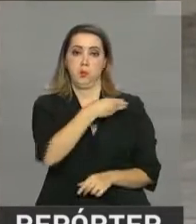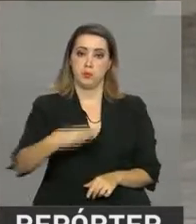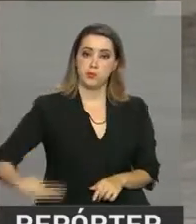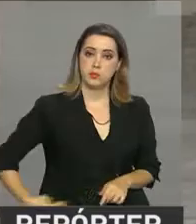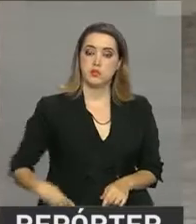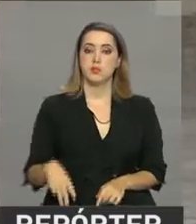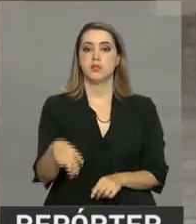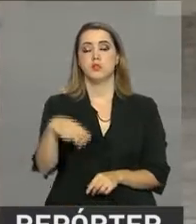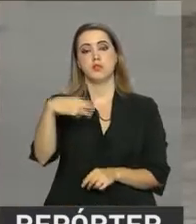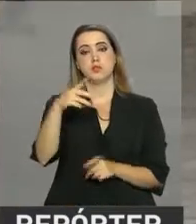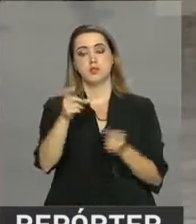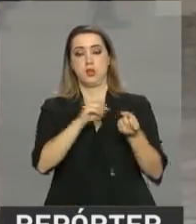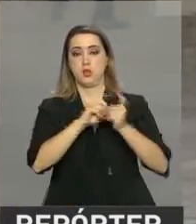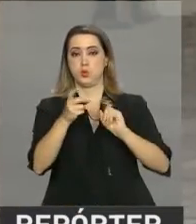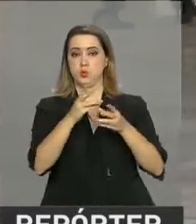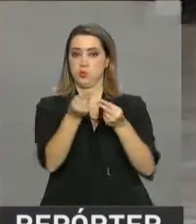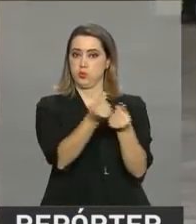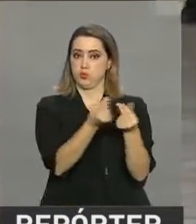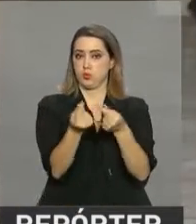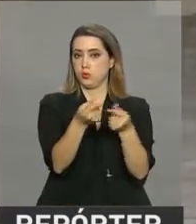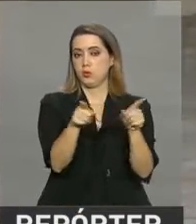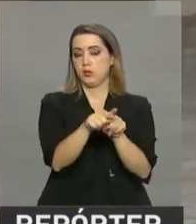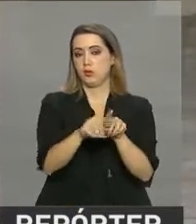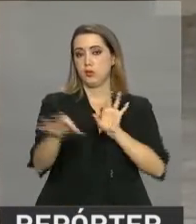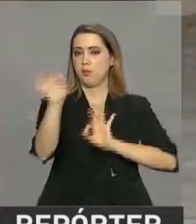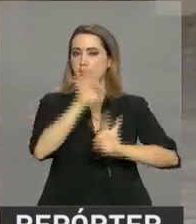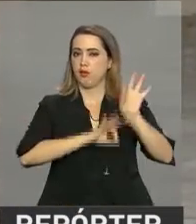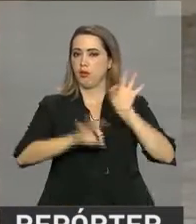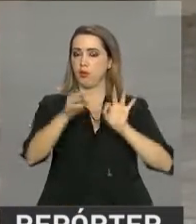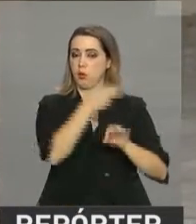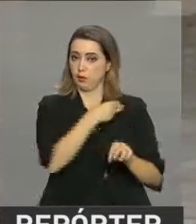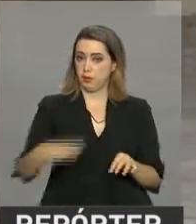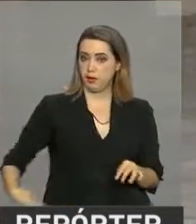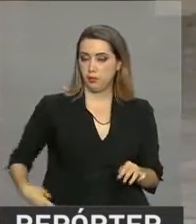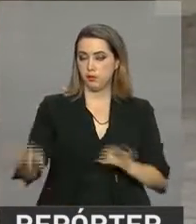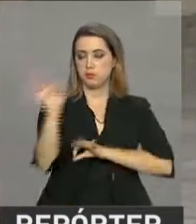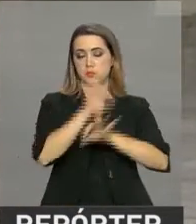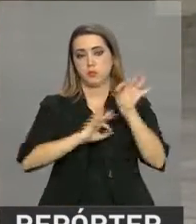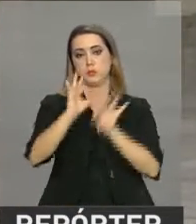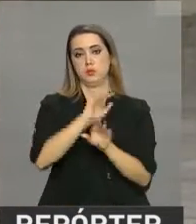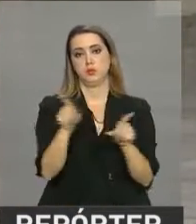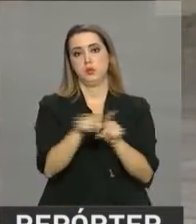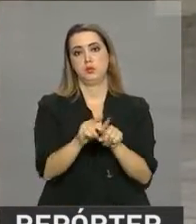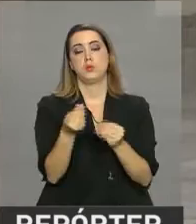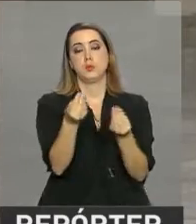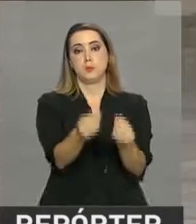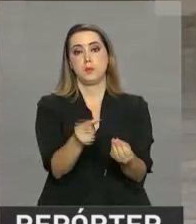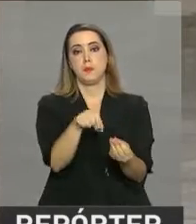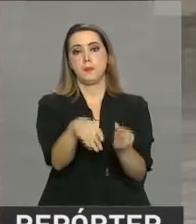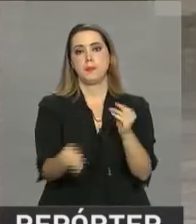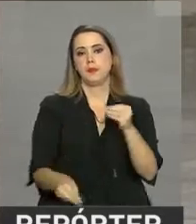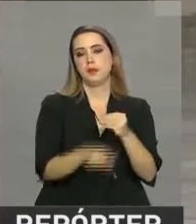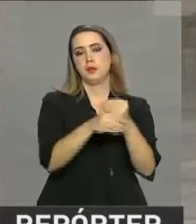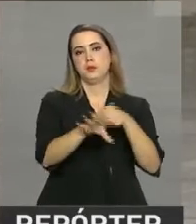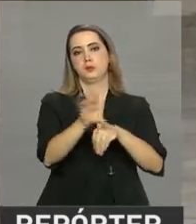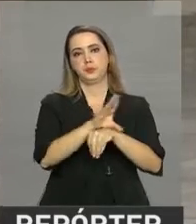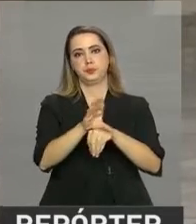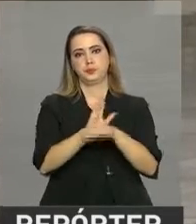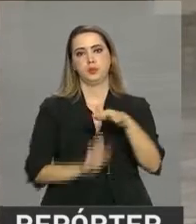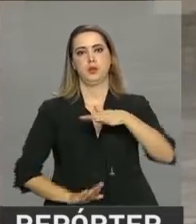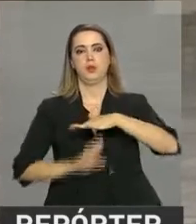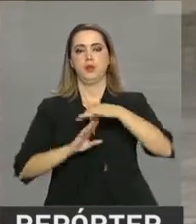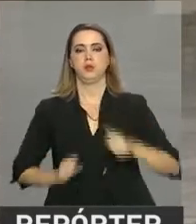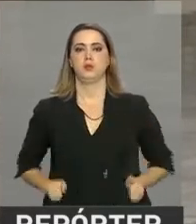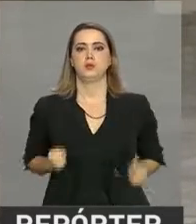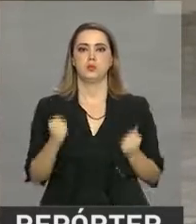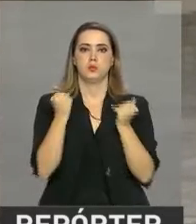henrique meirelles eo ministro interino do planejamento esteves colnago junho em pauta estava a votação da proposta de emenda à constituição que limita o